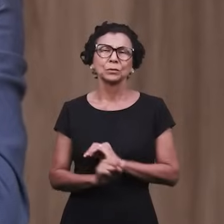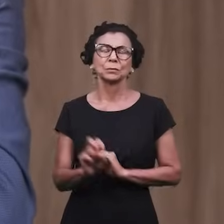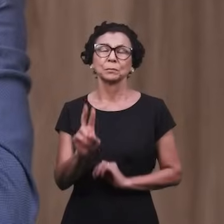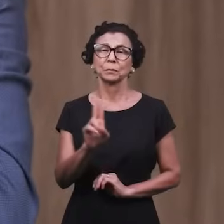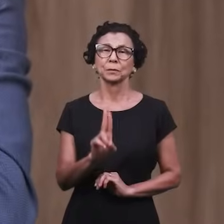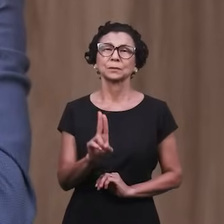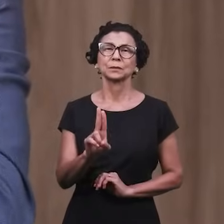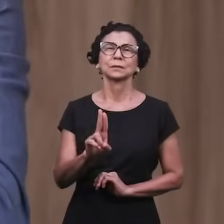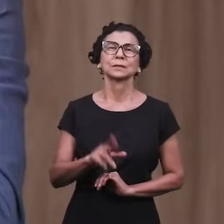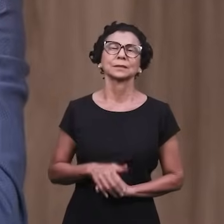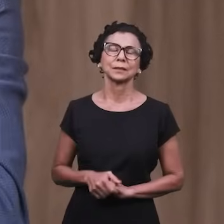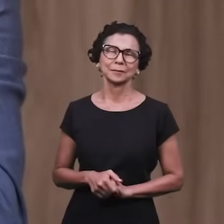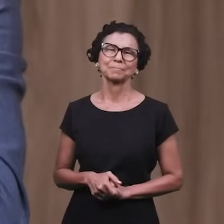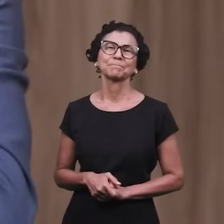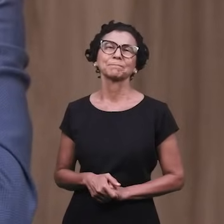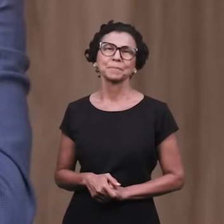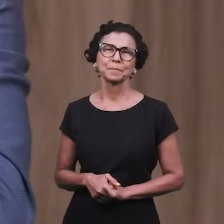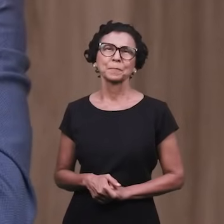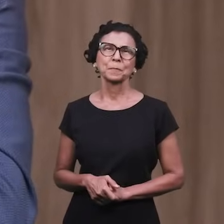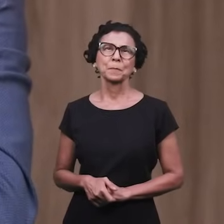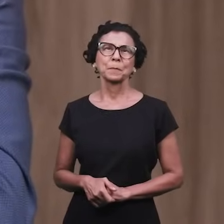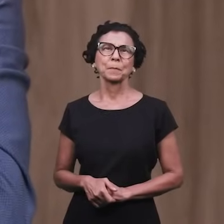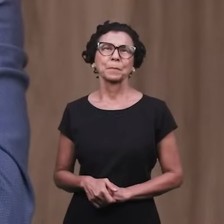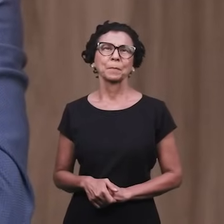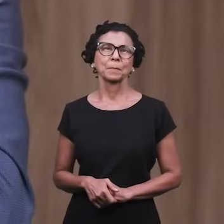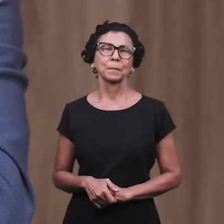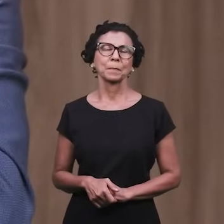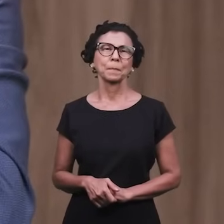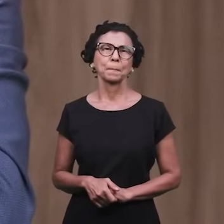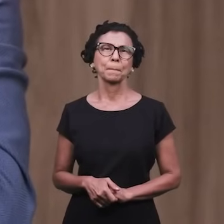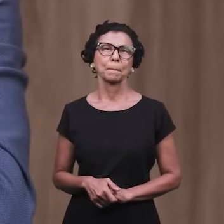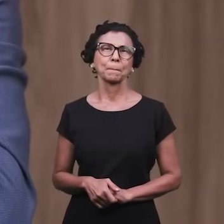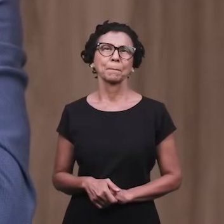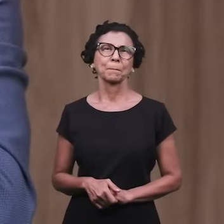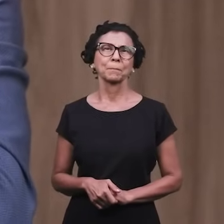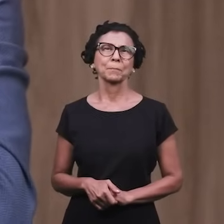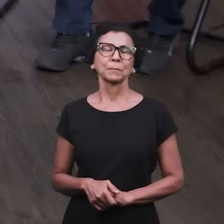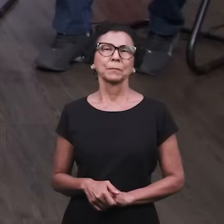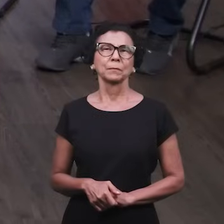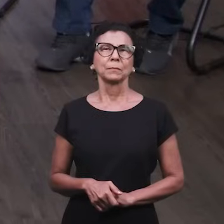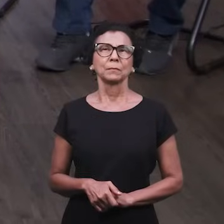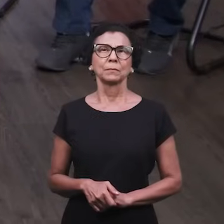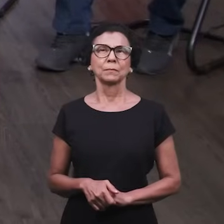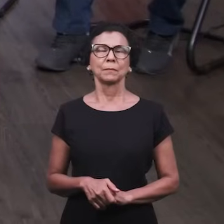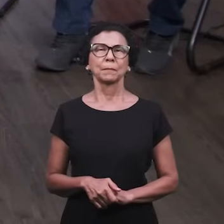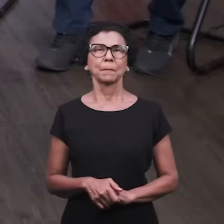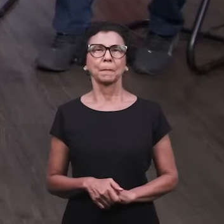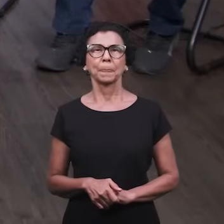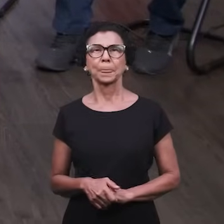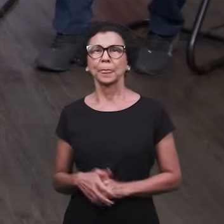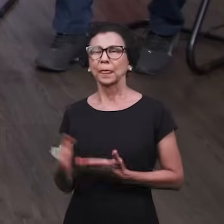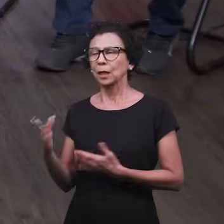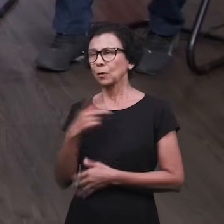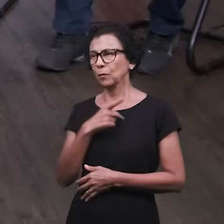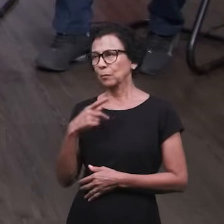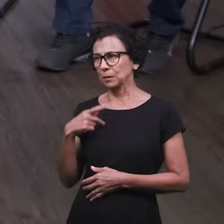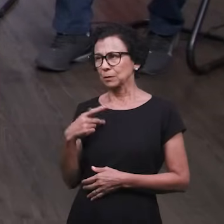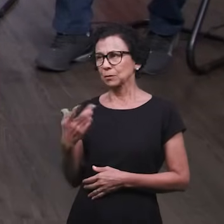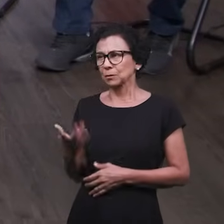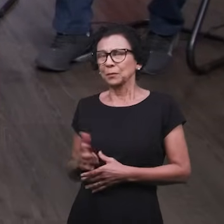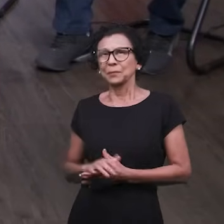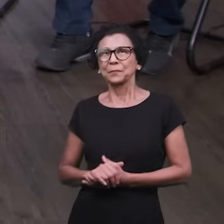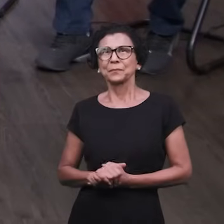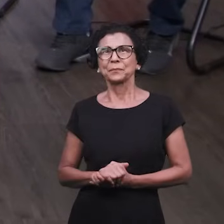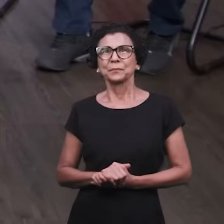ser tocado aí enquanto for possível. Maravilha. Vamos então participar de mais um louvor, pastor. Vamos ver se esse coroa aí